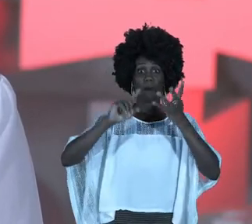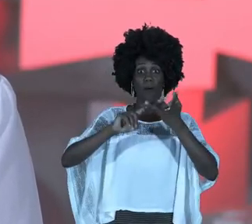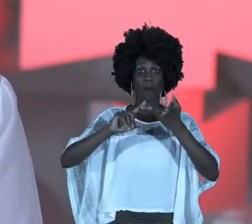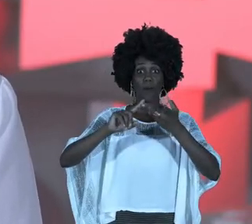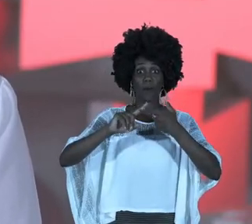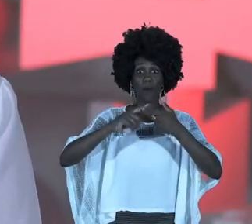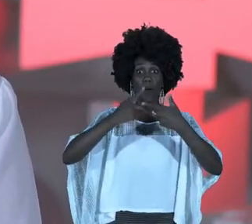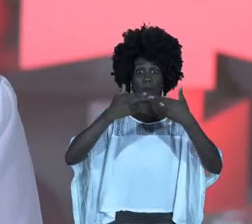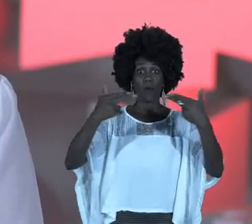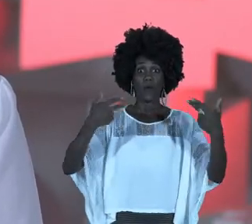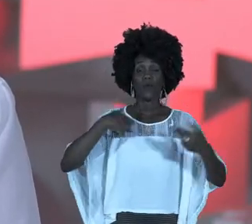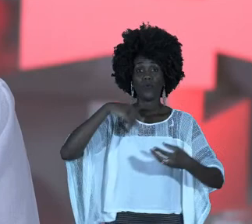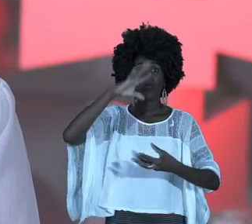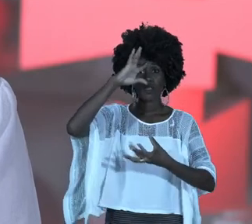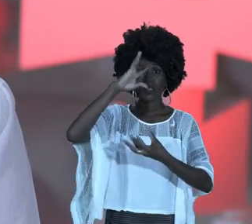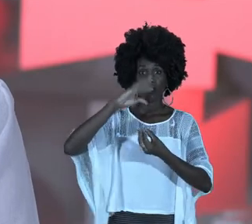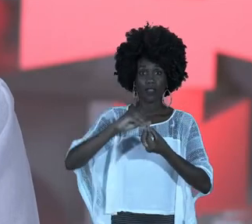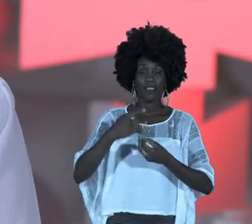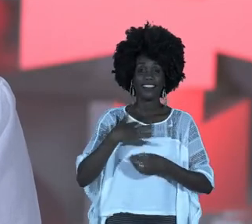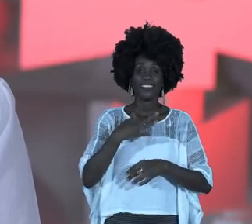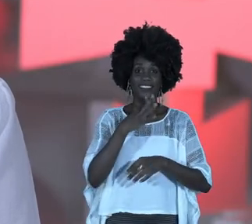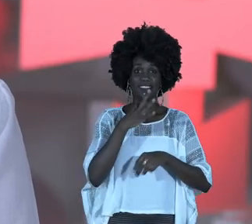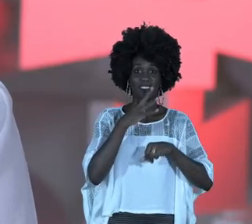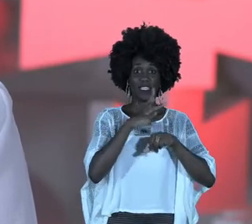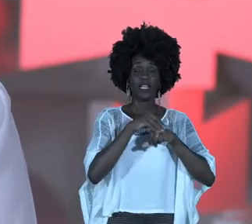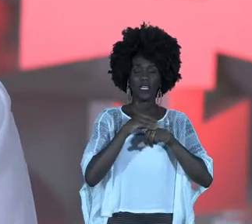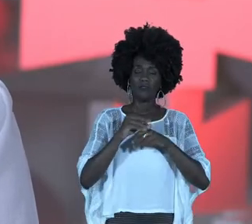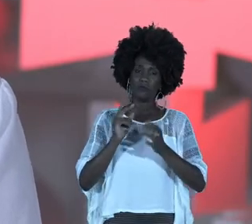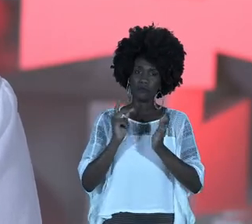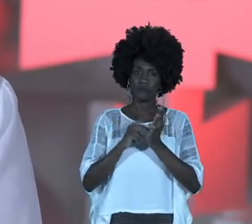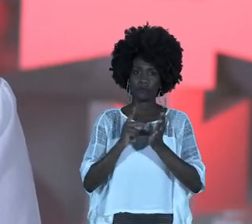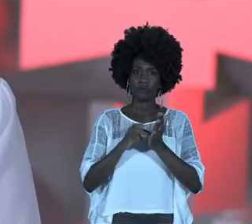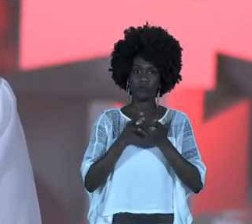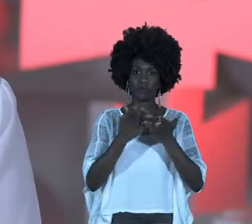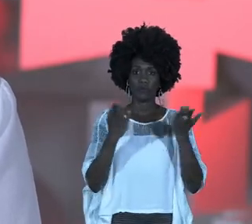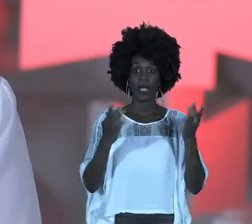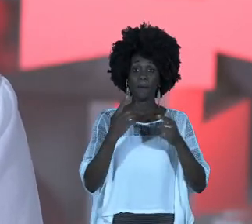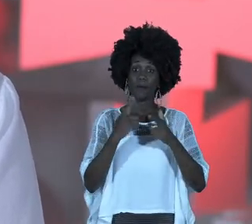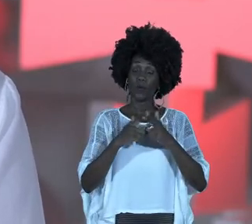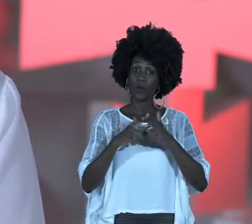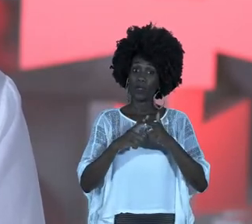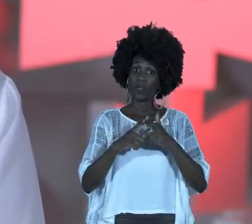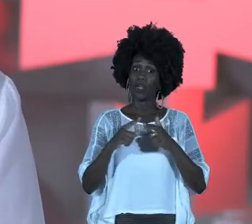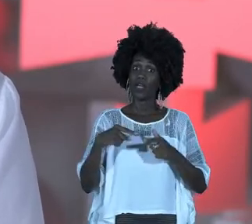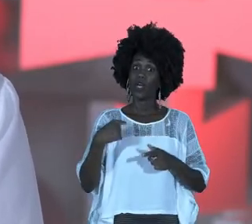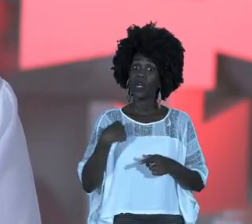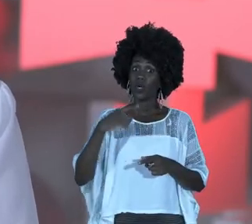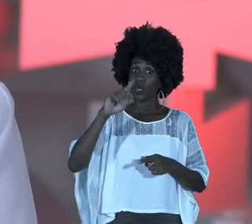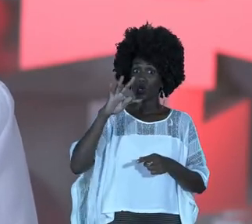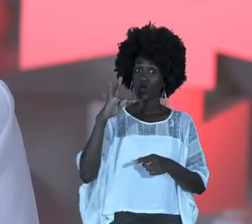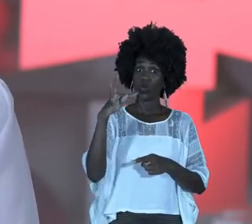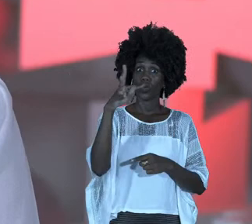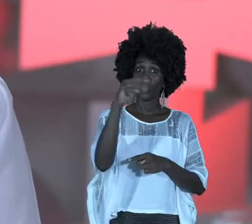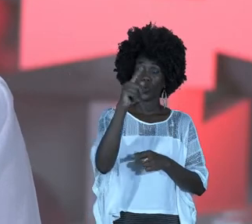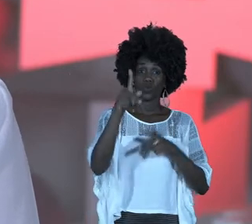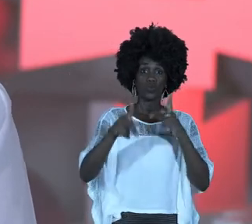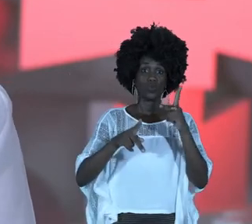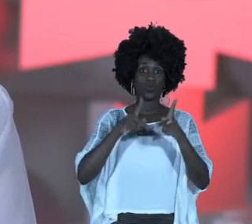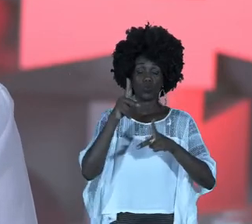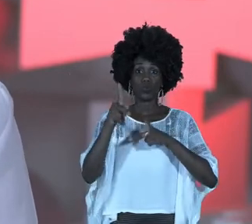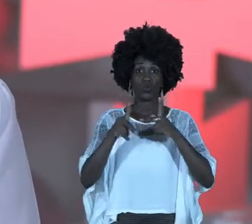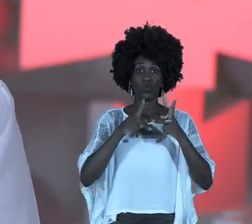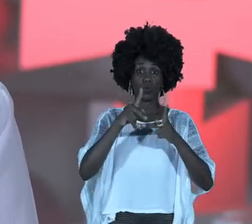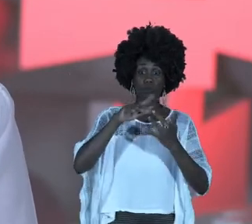campo de compreensão, de conhecimento, e realmente é, porque a gente, todos os povos do mundo